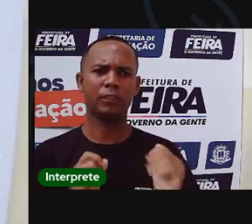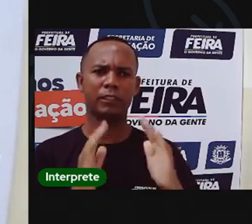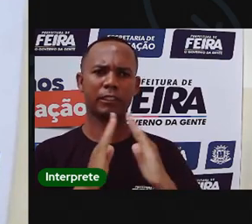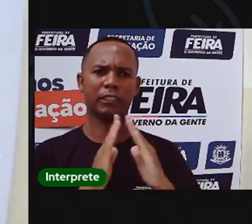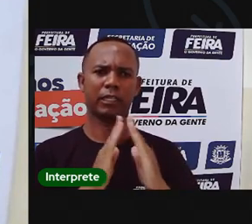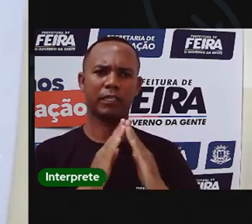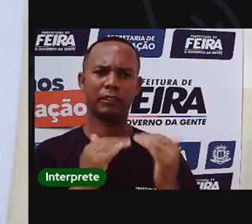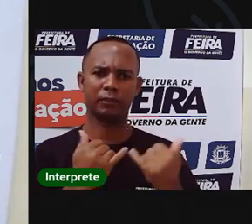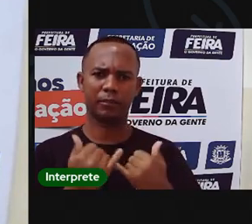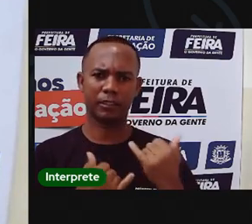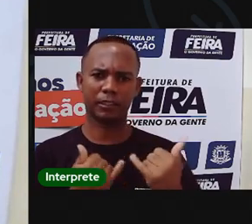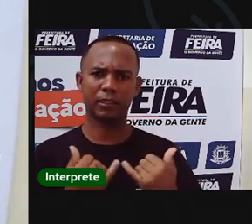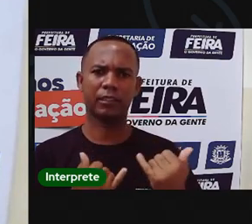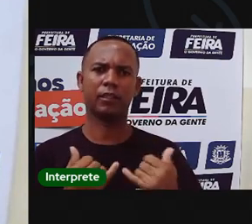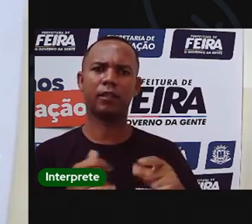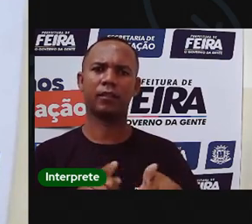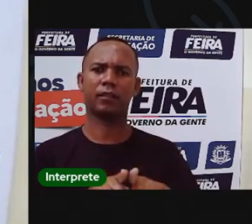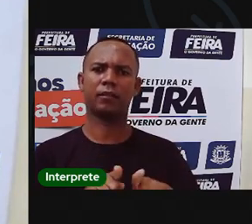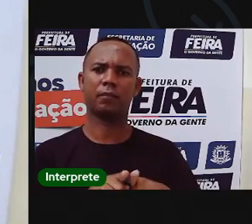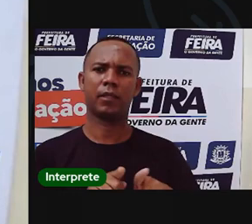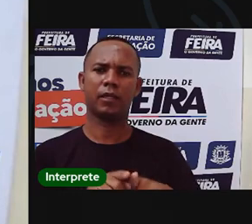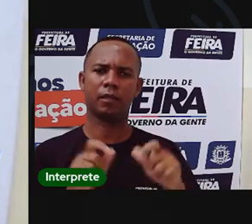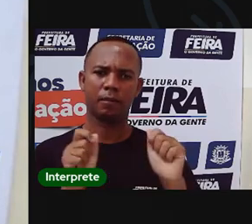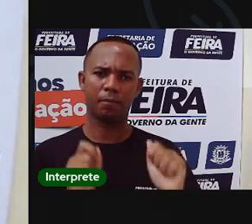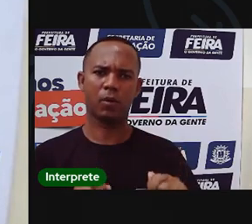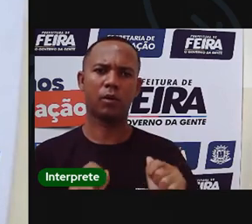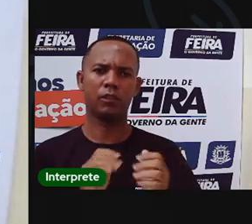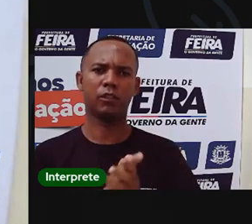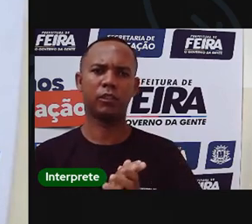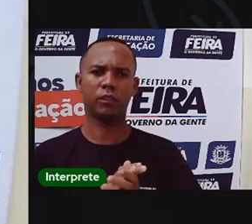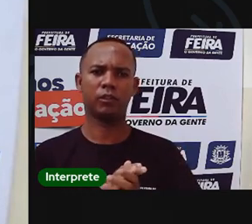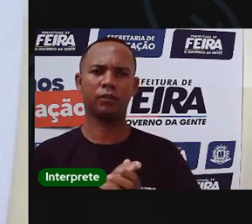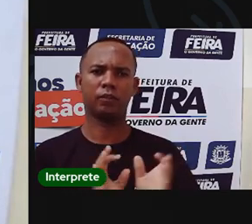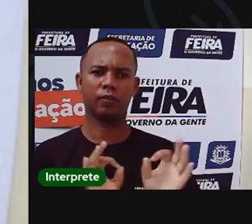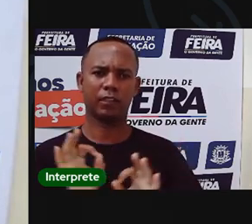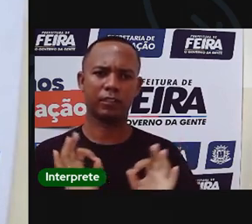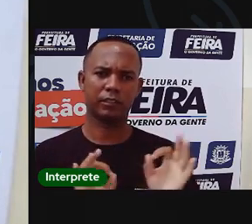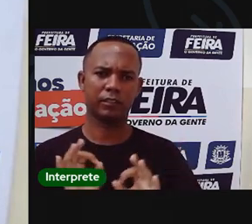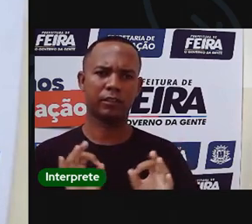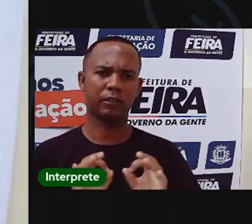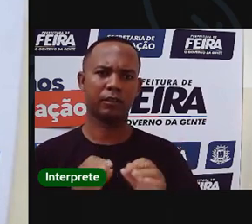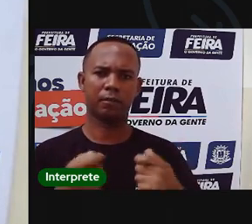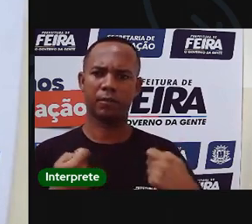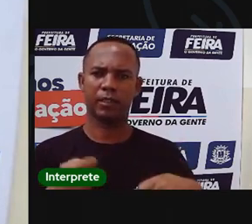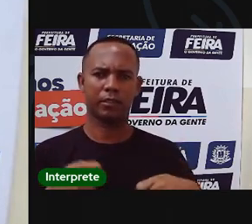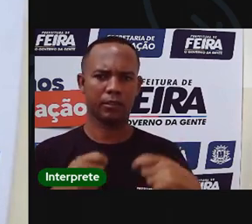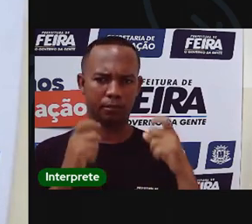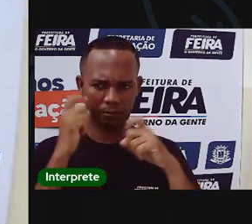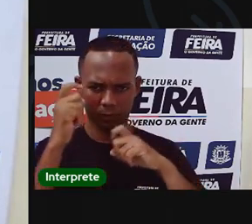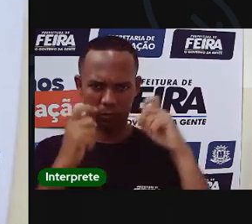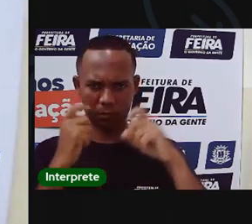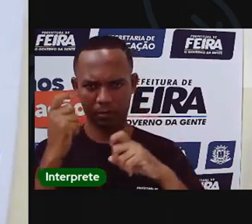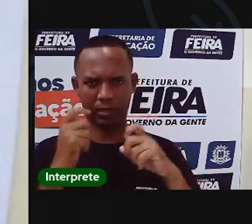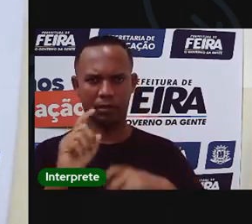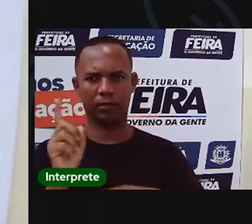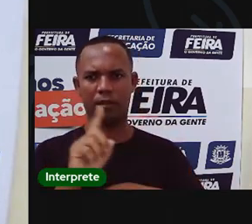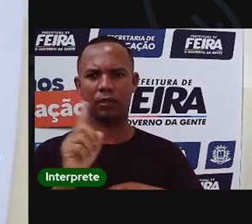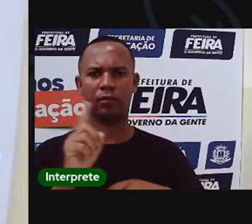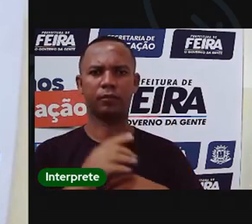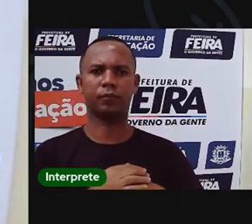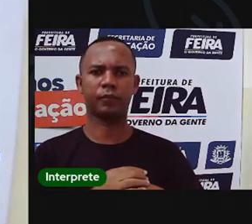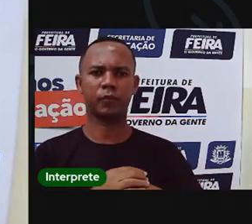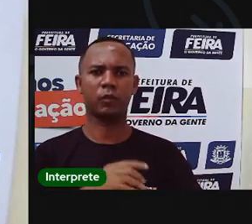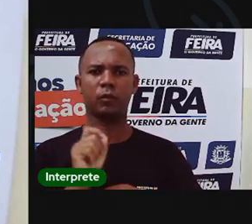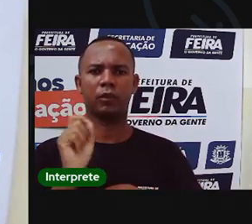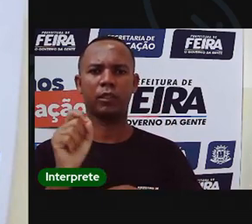sugestão de tabuleiro, mas vocês também podem criar o tabuleiro de vocês. Não se preocupem, tá? Então, vocês vão criar o